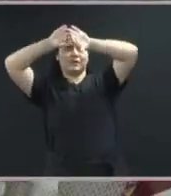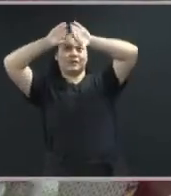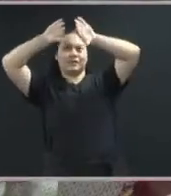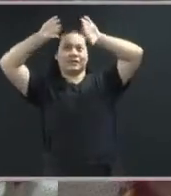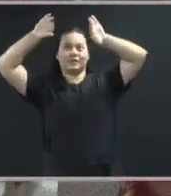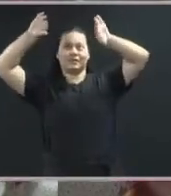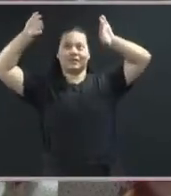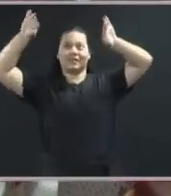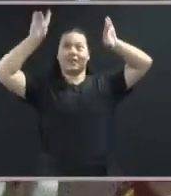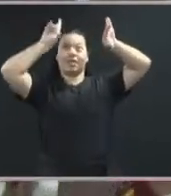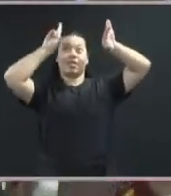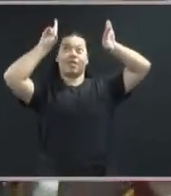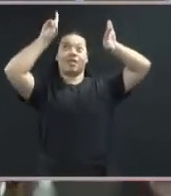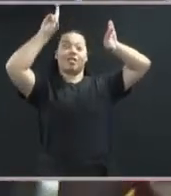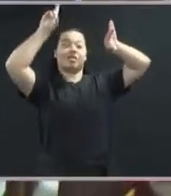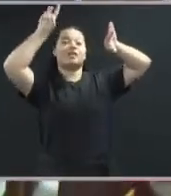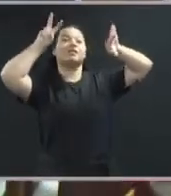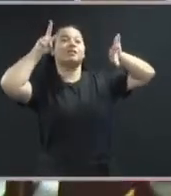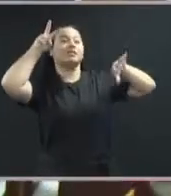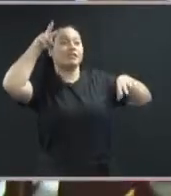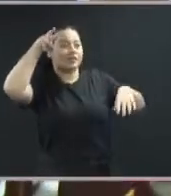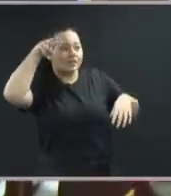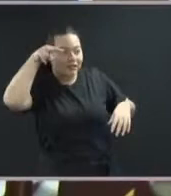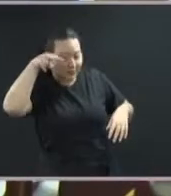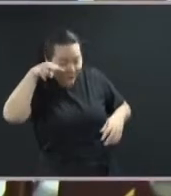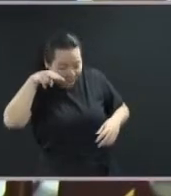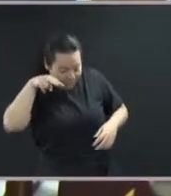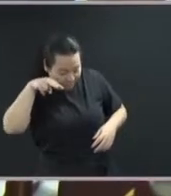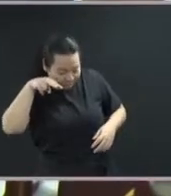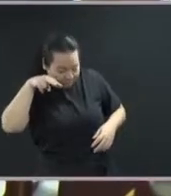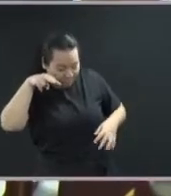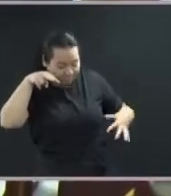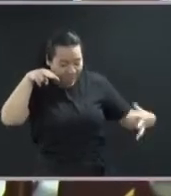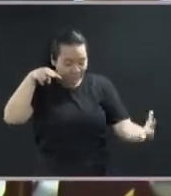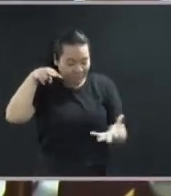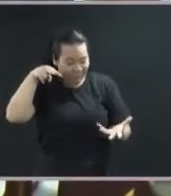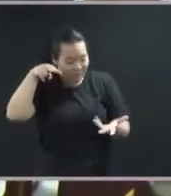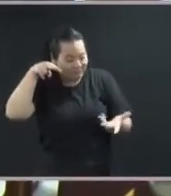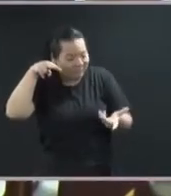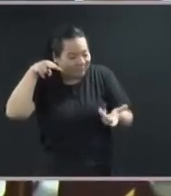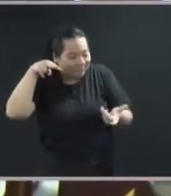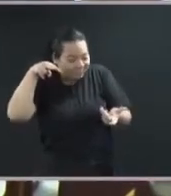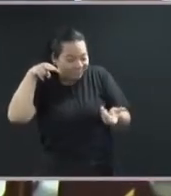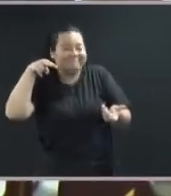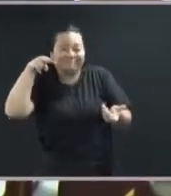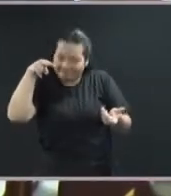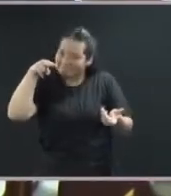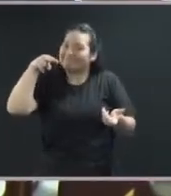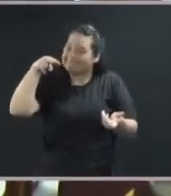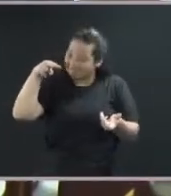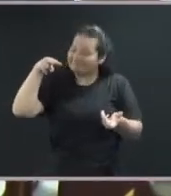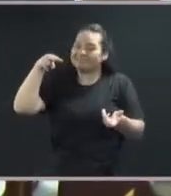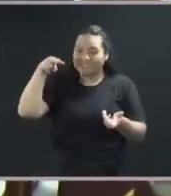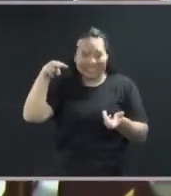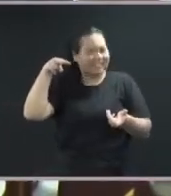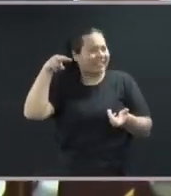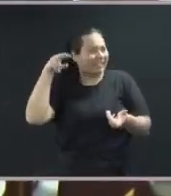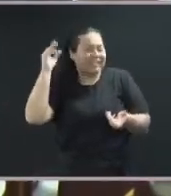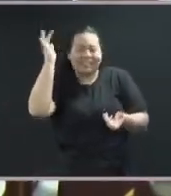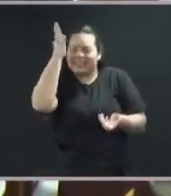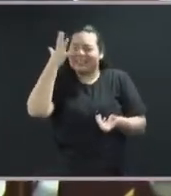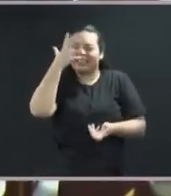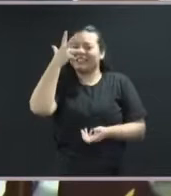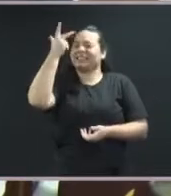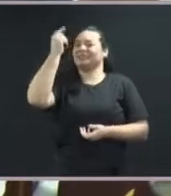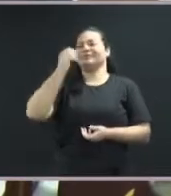Jeová, pá, meu irmão, é coisa tremenda, meu irmão, fica na paz.